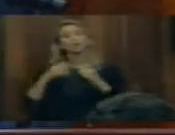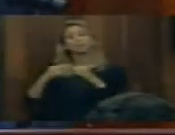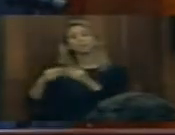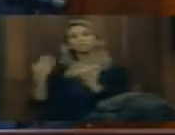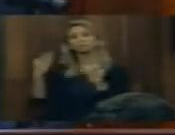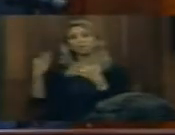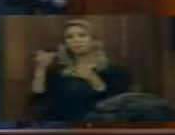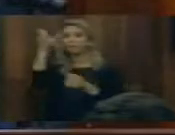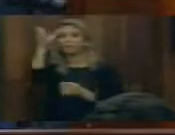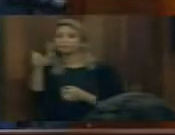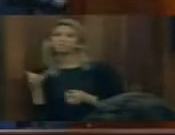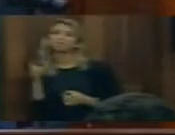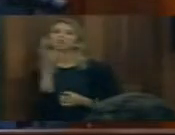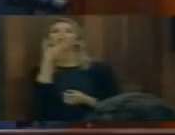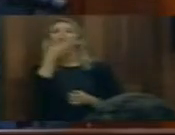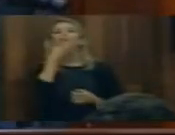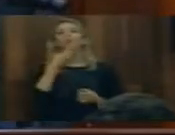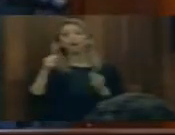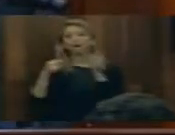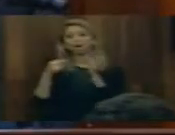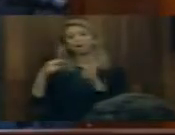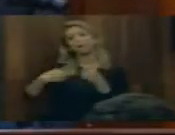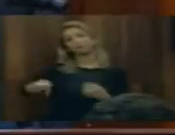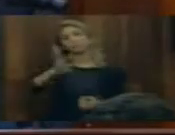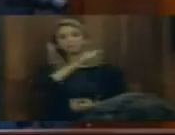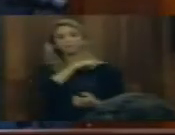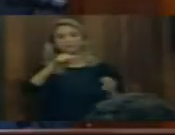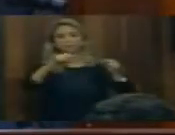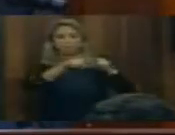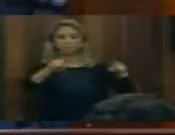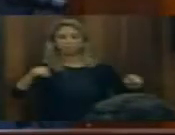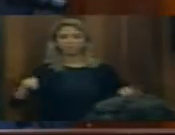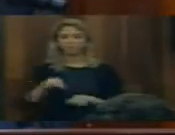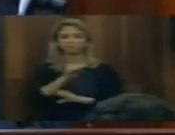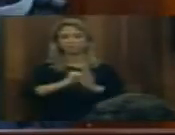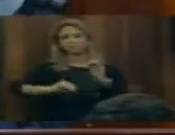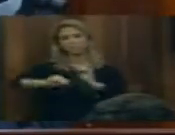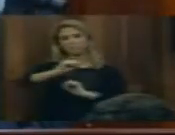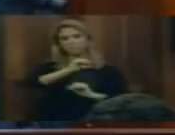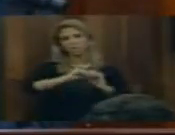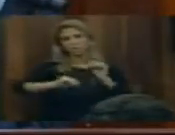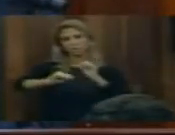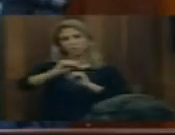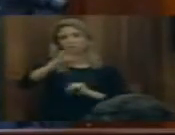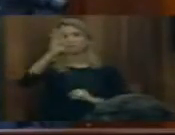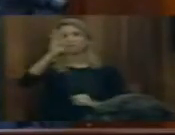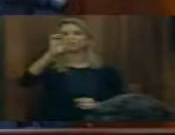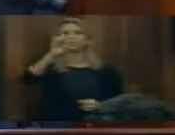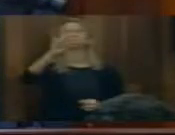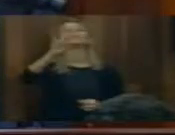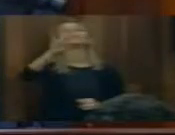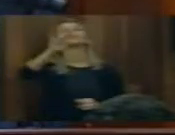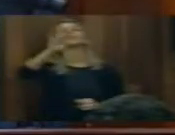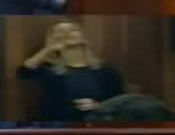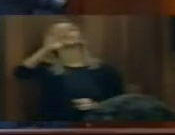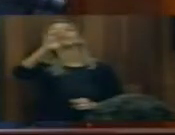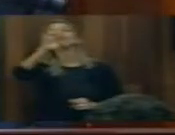Organização Comunidade de Terreiros de Cabo Frio. Pedir ao vereador autor que possa fazer entrar